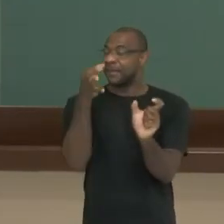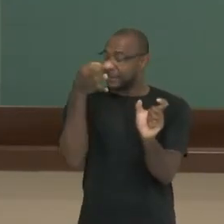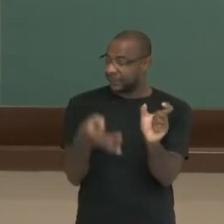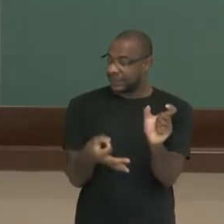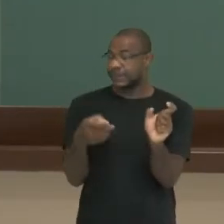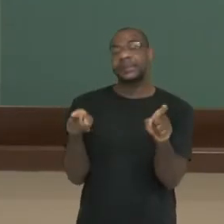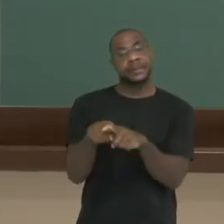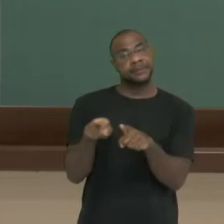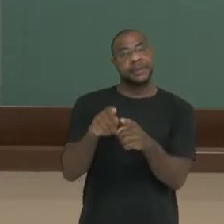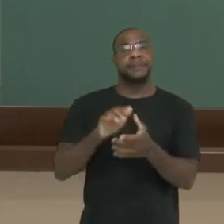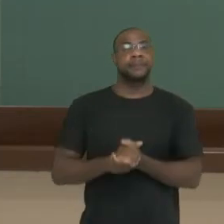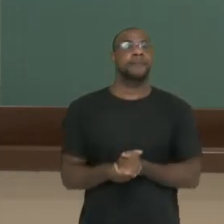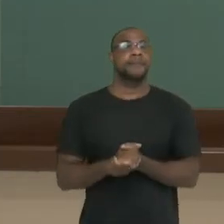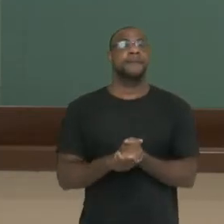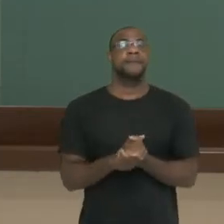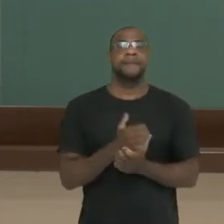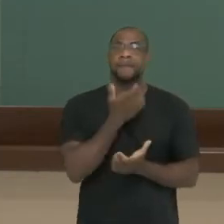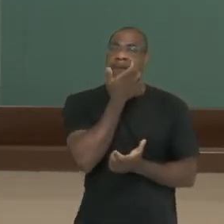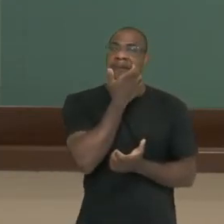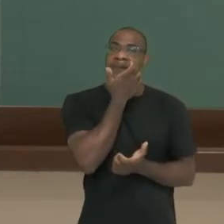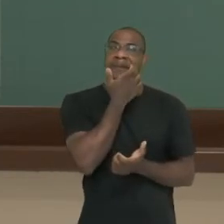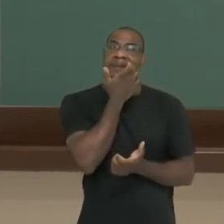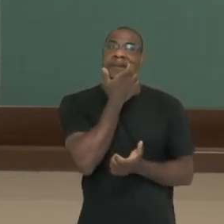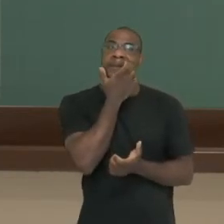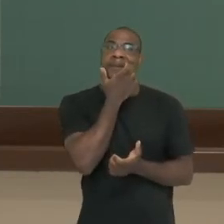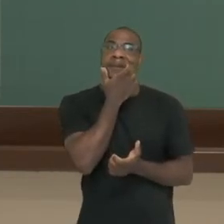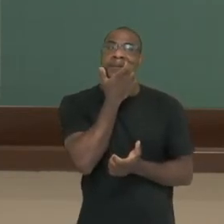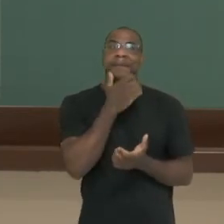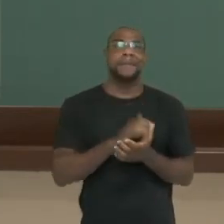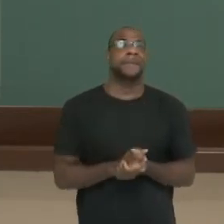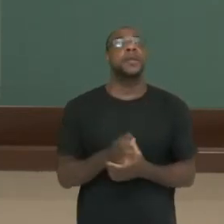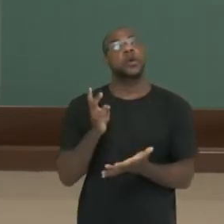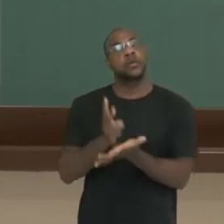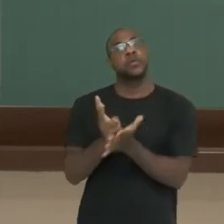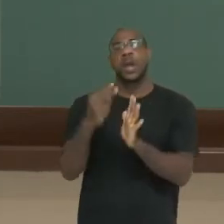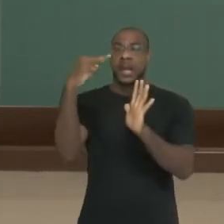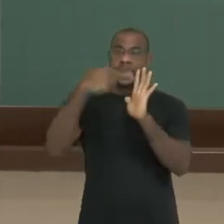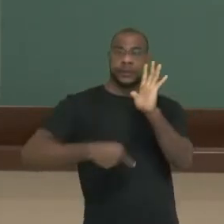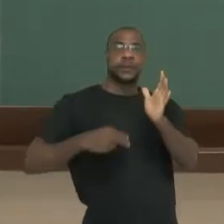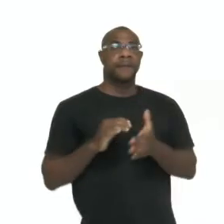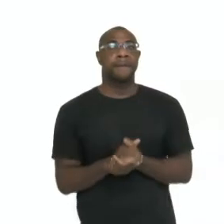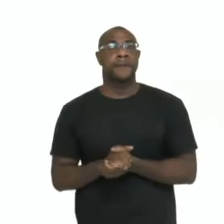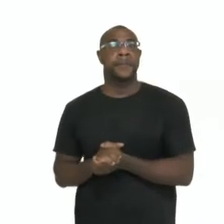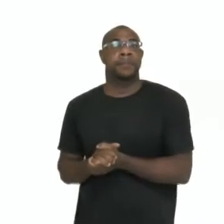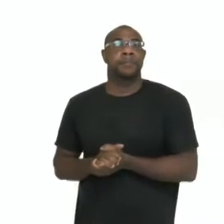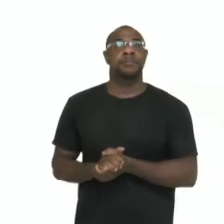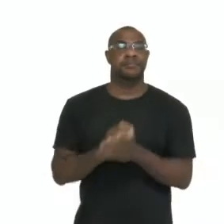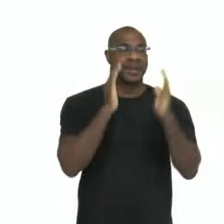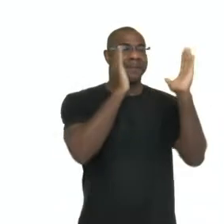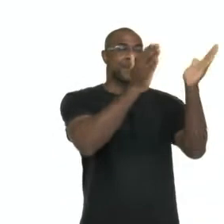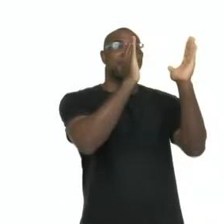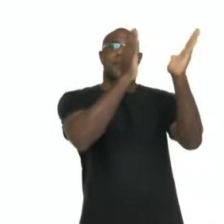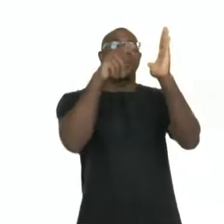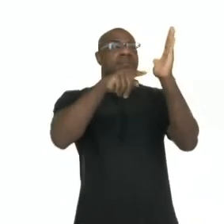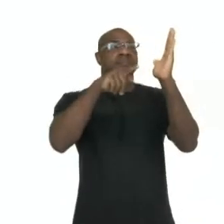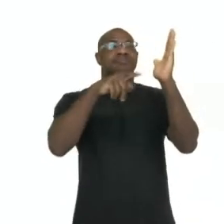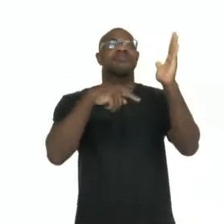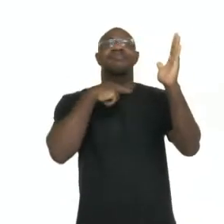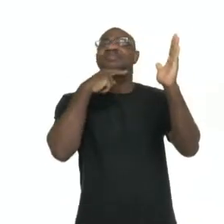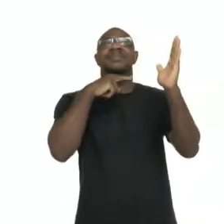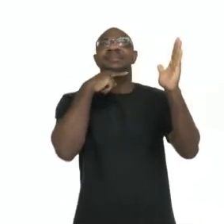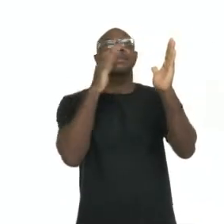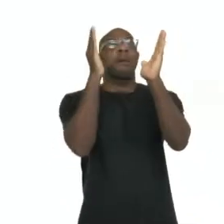da carta de solicitação, como é o nosso caso aqui. Certo? Continuando a leitura então. Nas prateleiras os livros não se mantêm